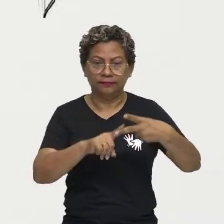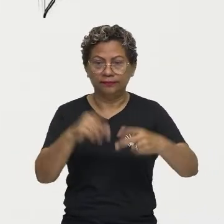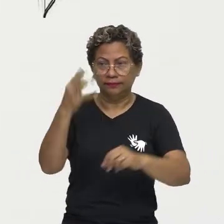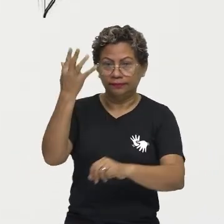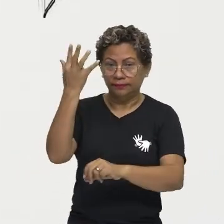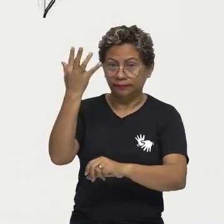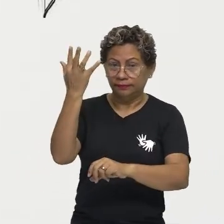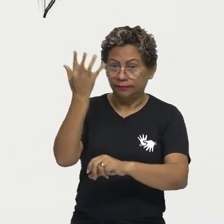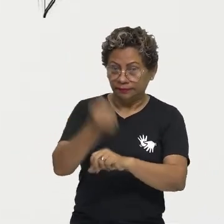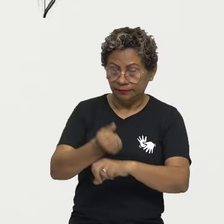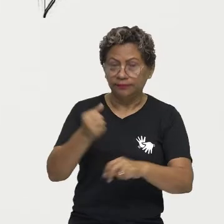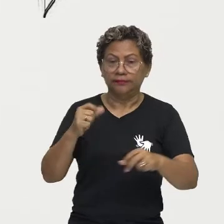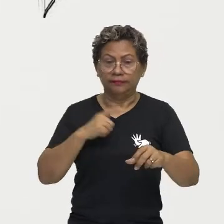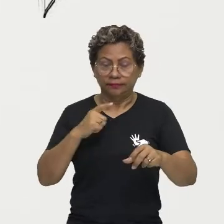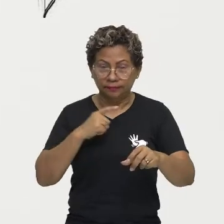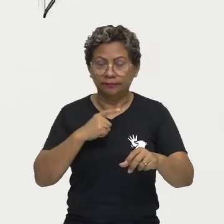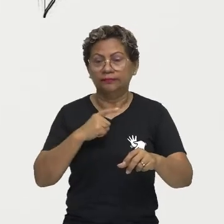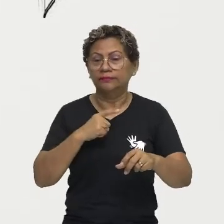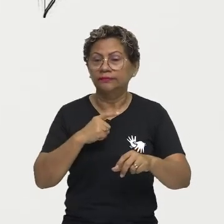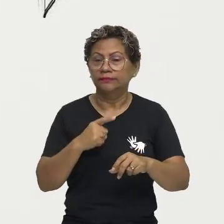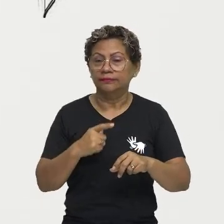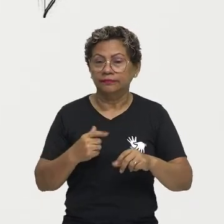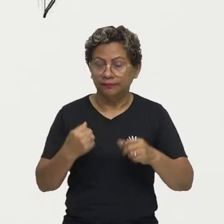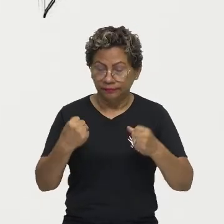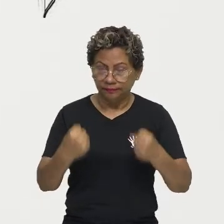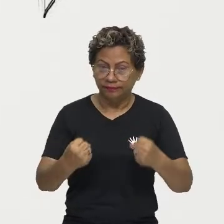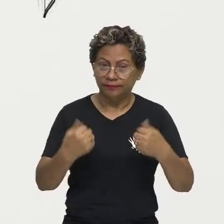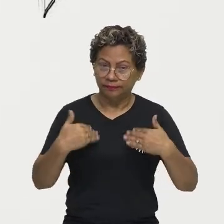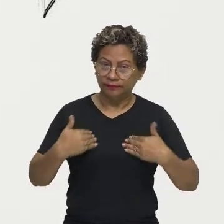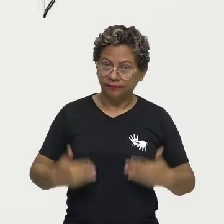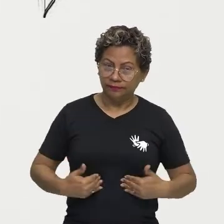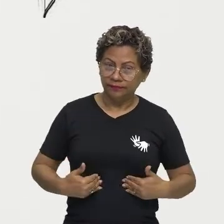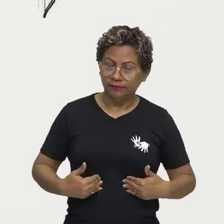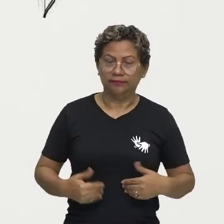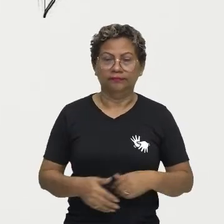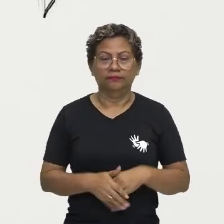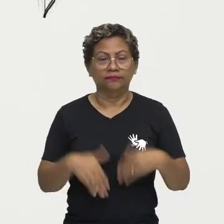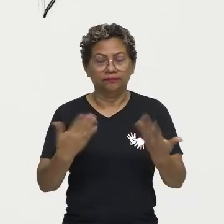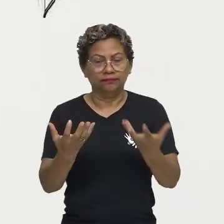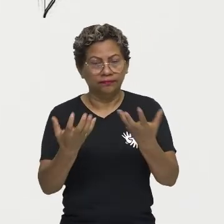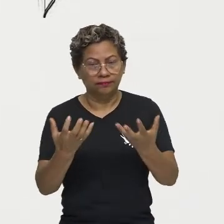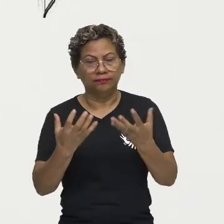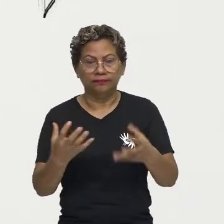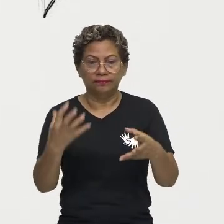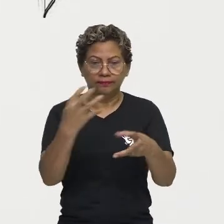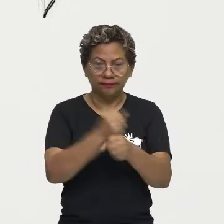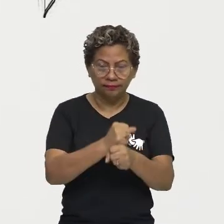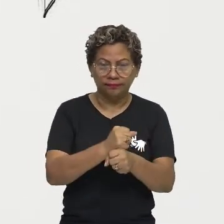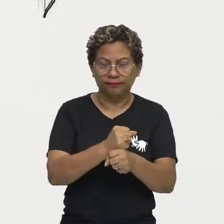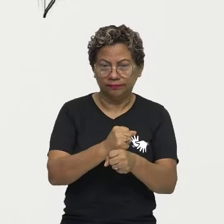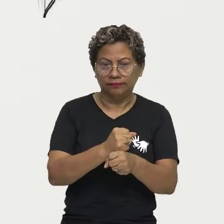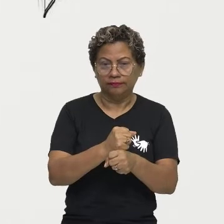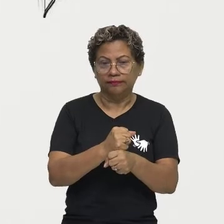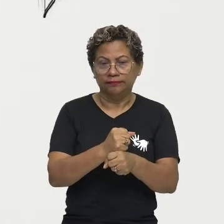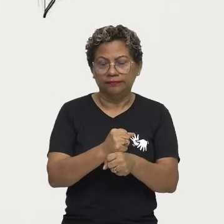ou elástica ou gravitacional, tá? Então, quando eu quero calcular a energia mecânica